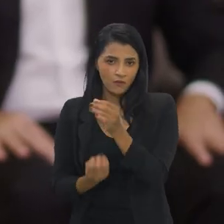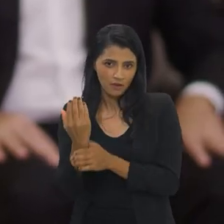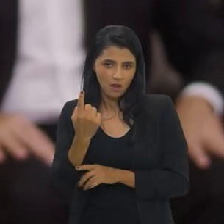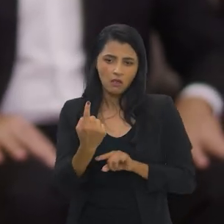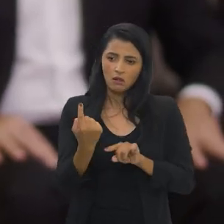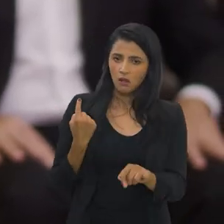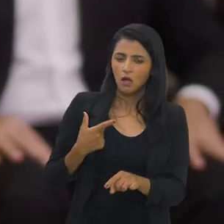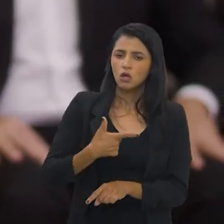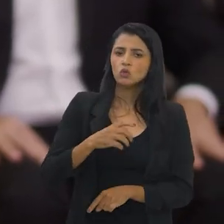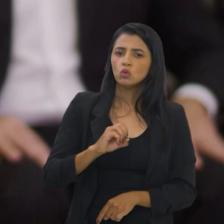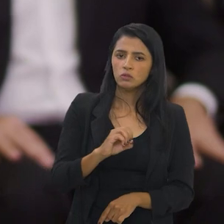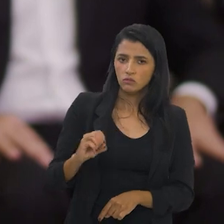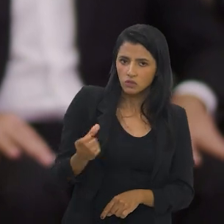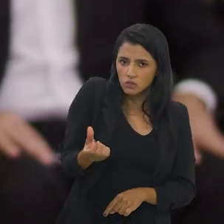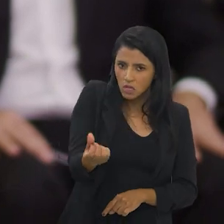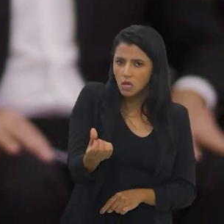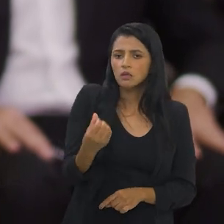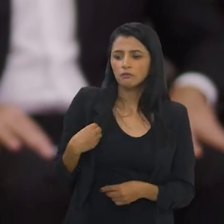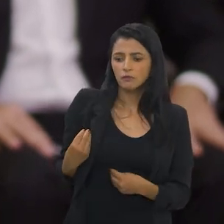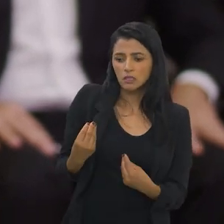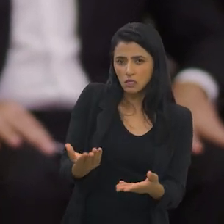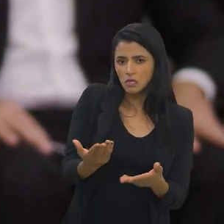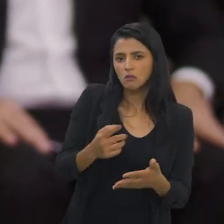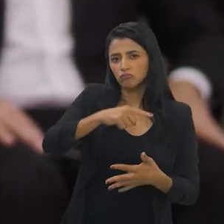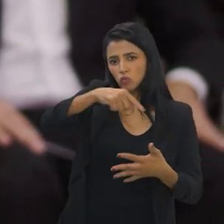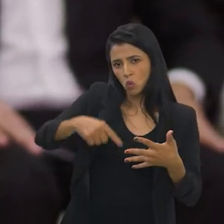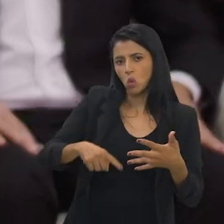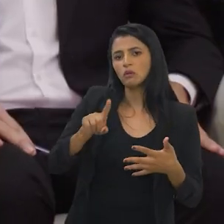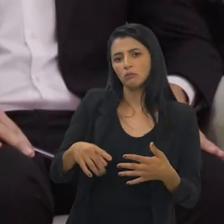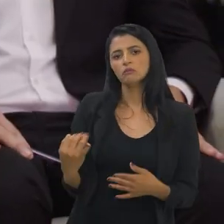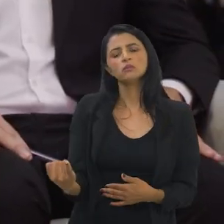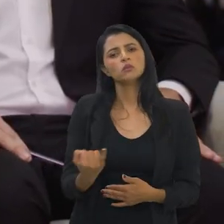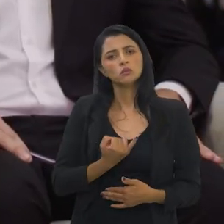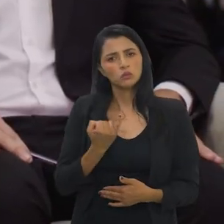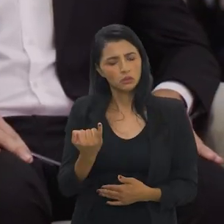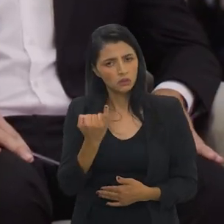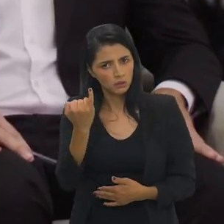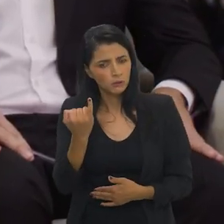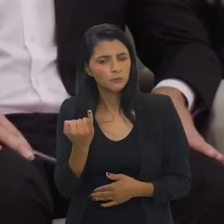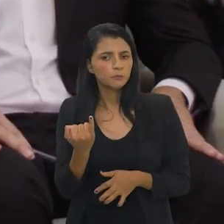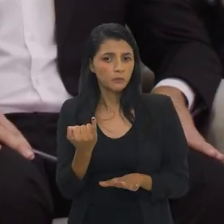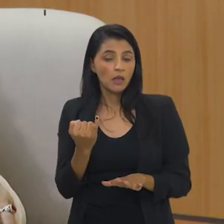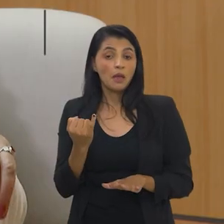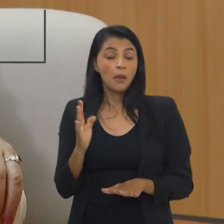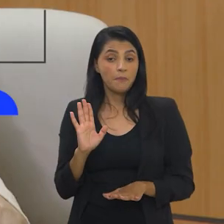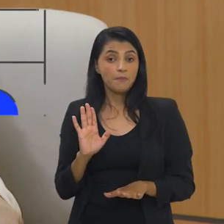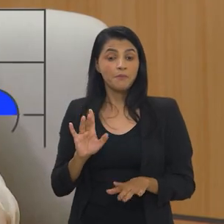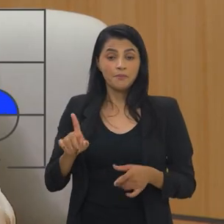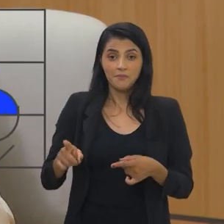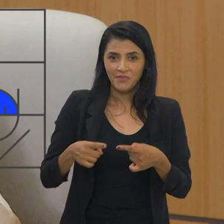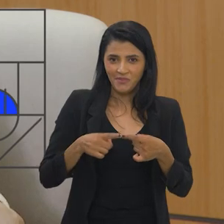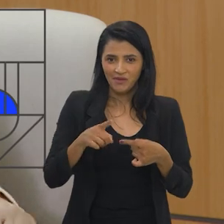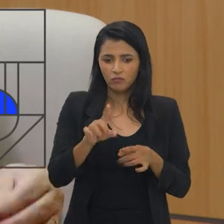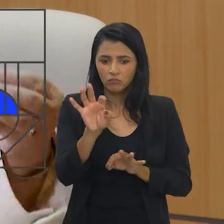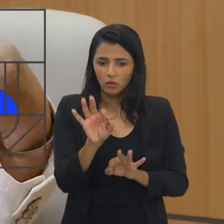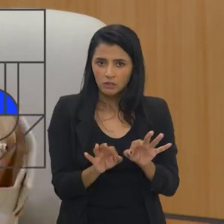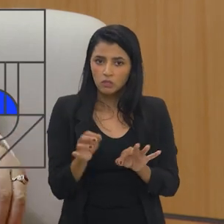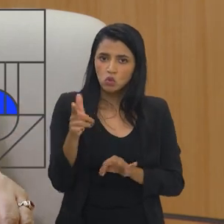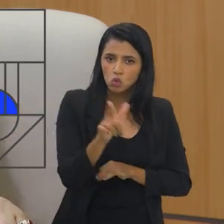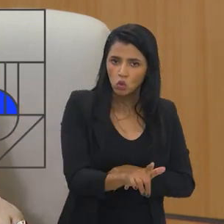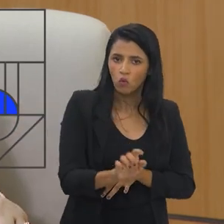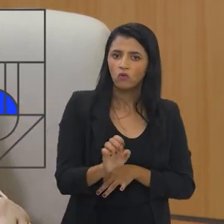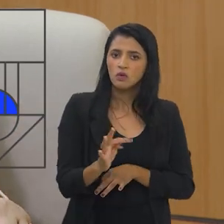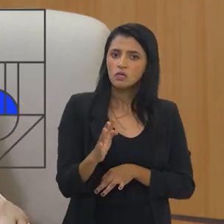ela vem em 2006 ela vai trazer alguns elementos super importantes Primeiro ela